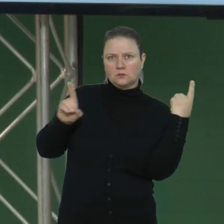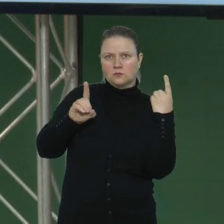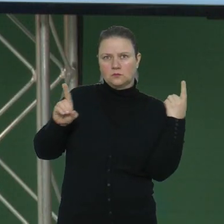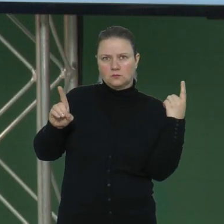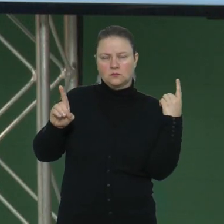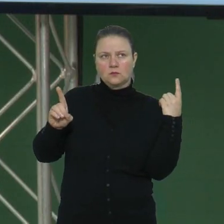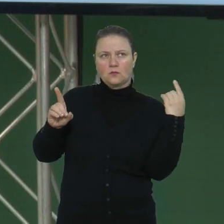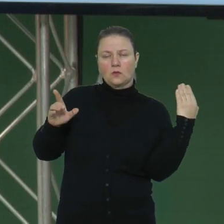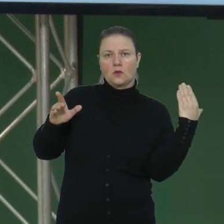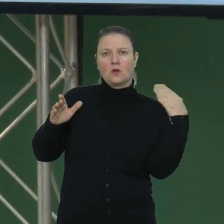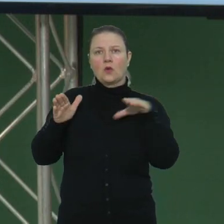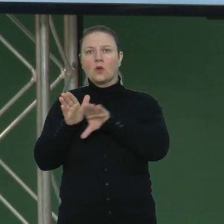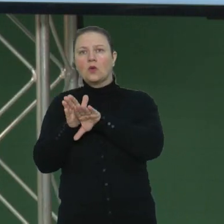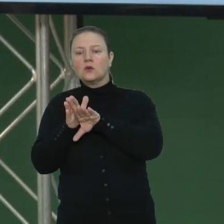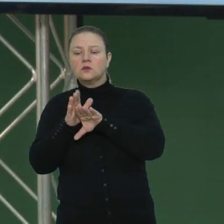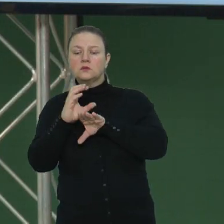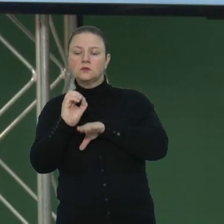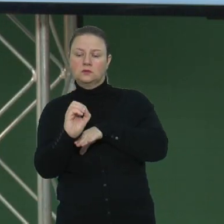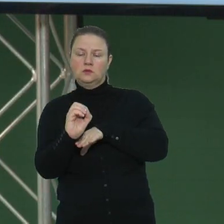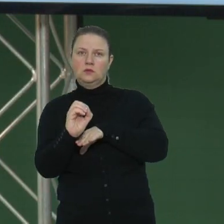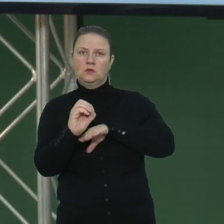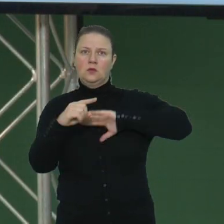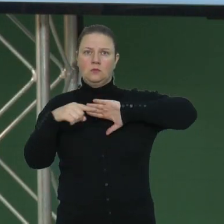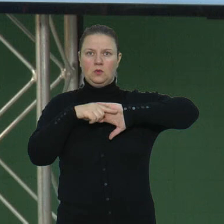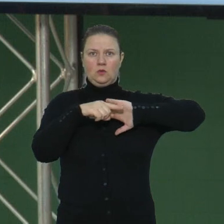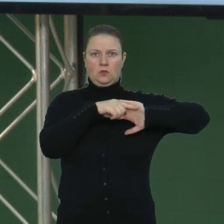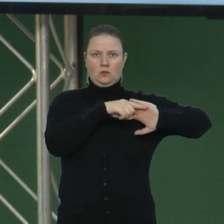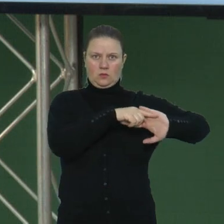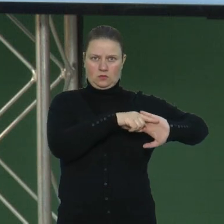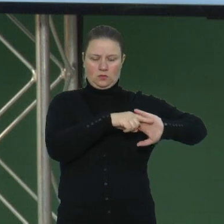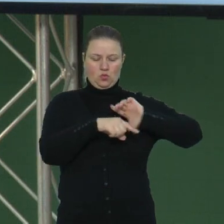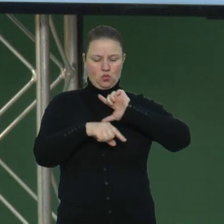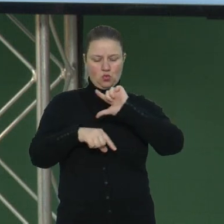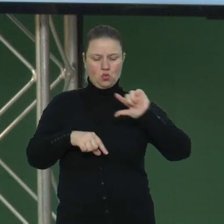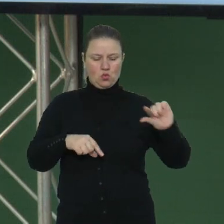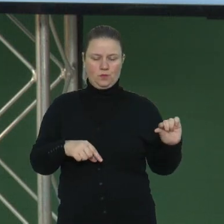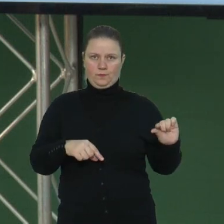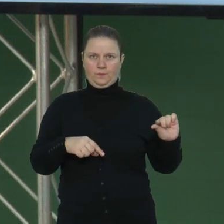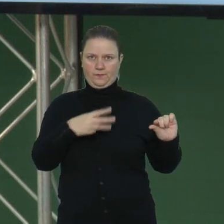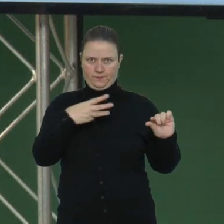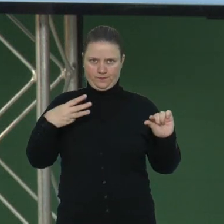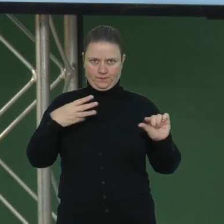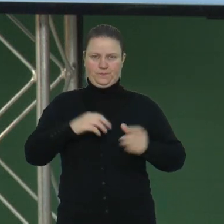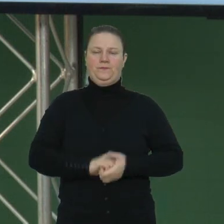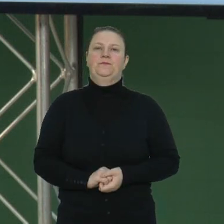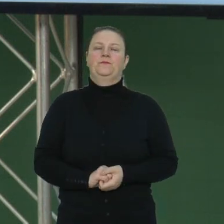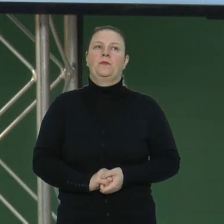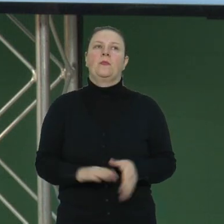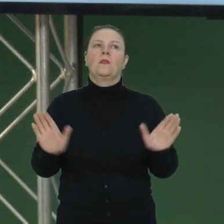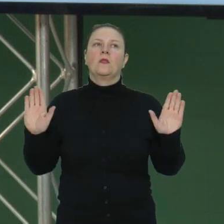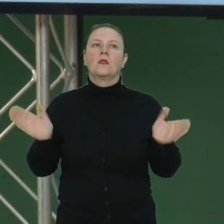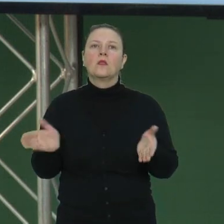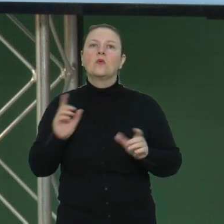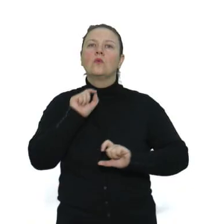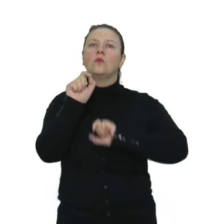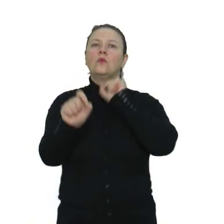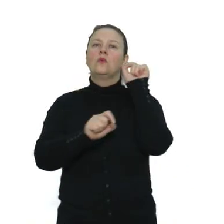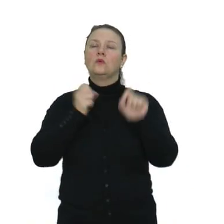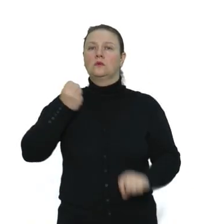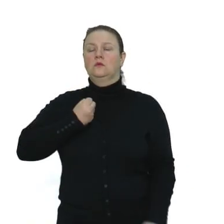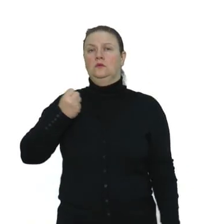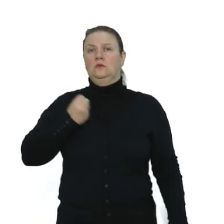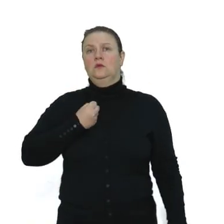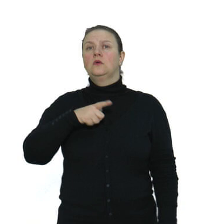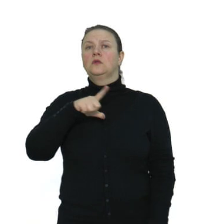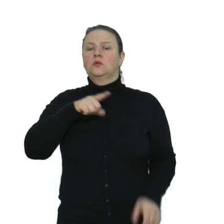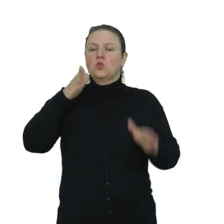zero, elas são o quê? Menores que 3, ok? Mais uma situação para vocês. Quais são os números que